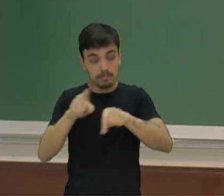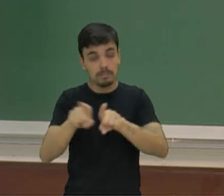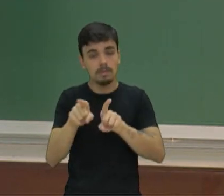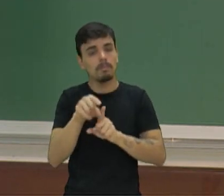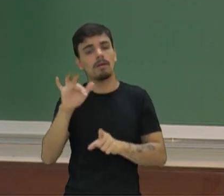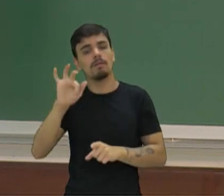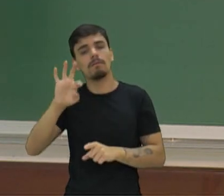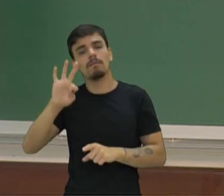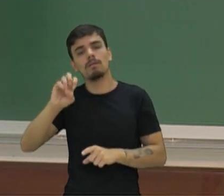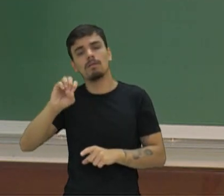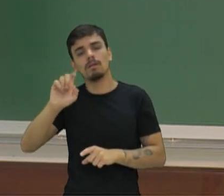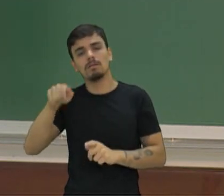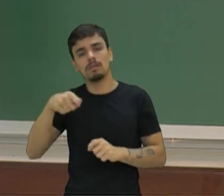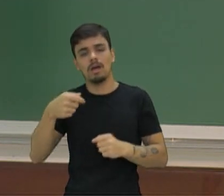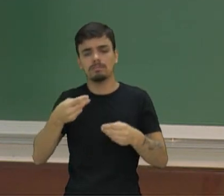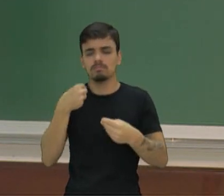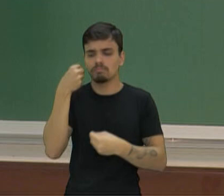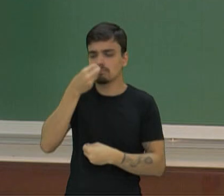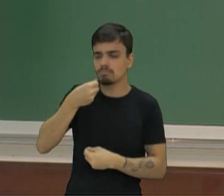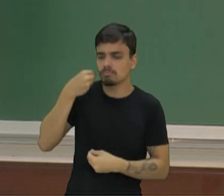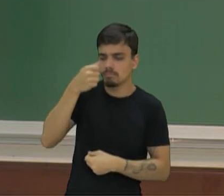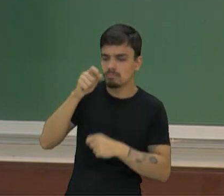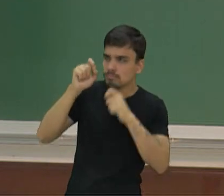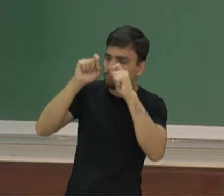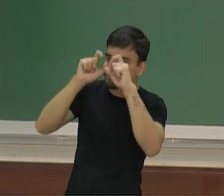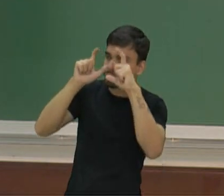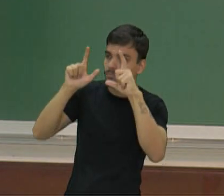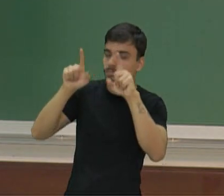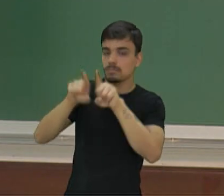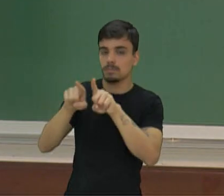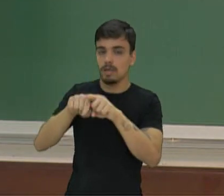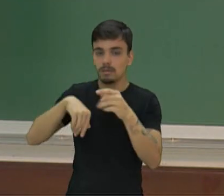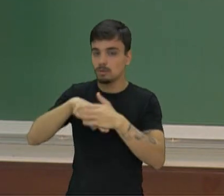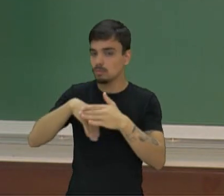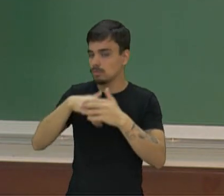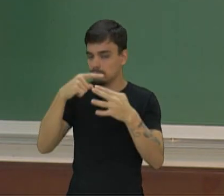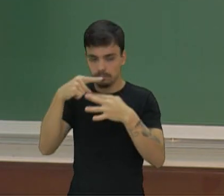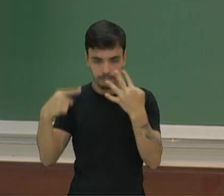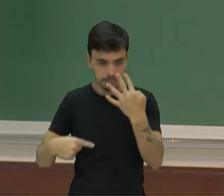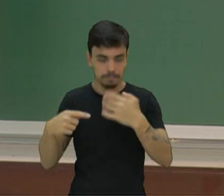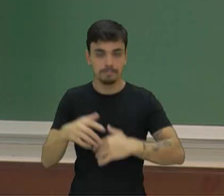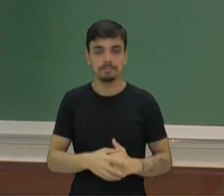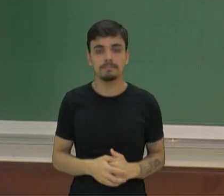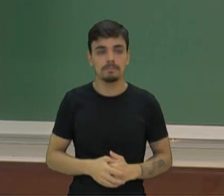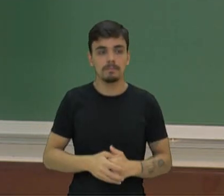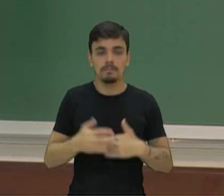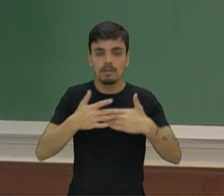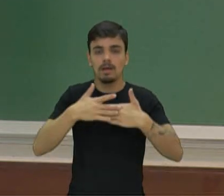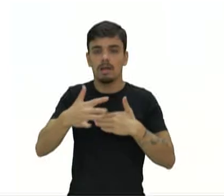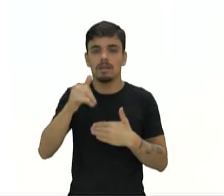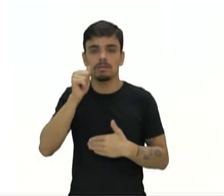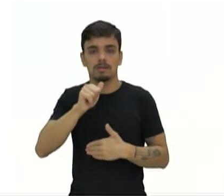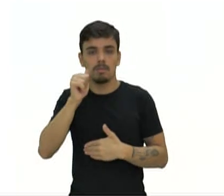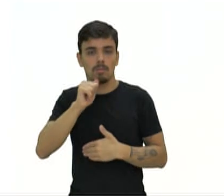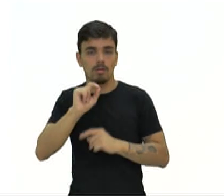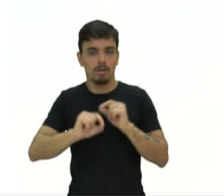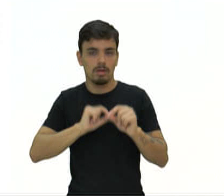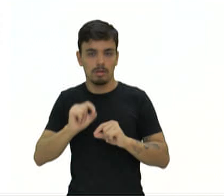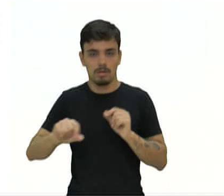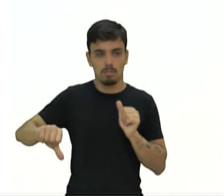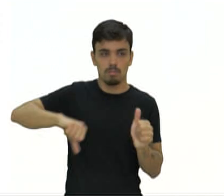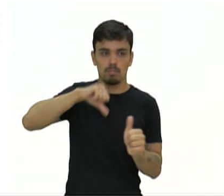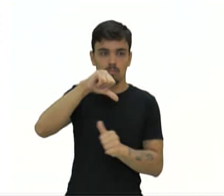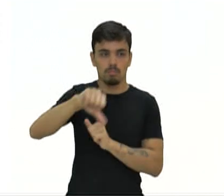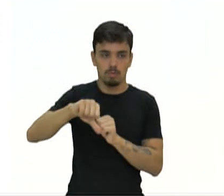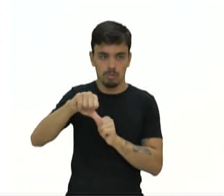pode distinguir alguns sabores, abrir os olhos, dar chutes e tudo mais. Além disso, a mulher muda de postura, né? Por quê?